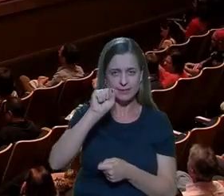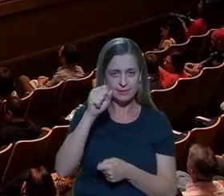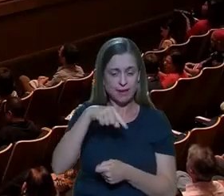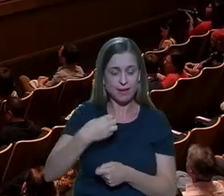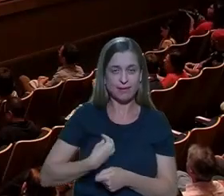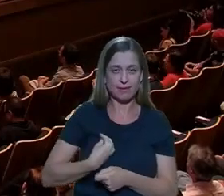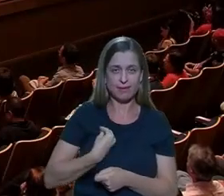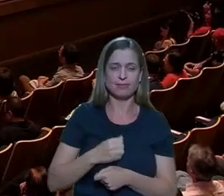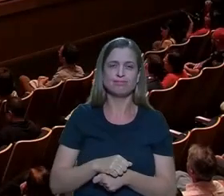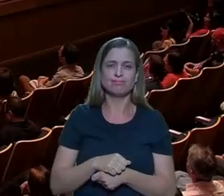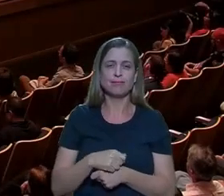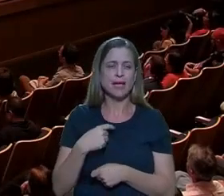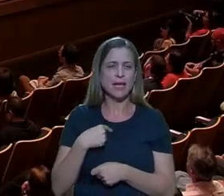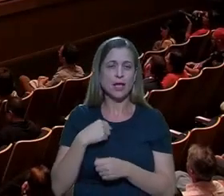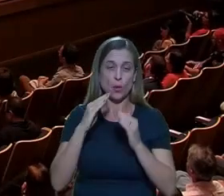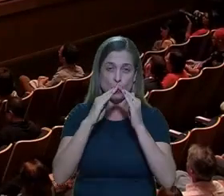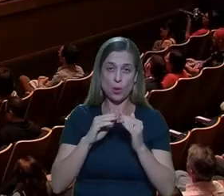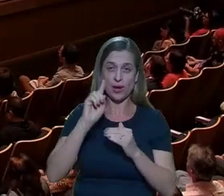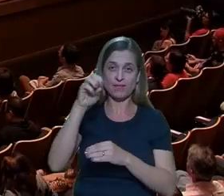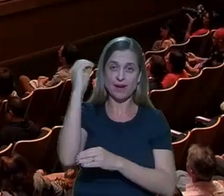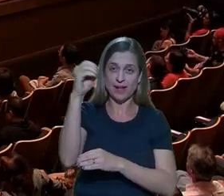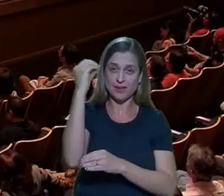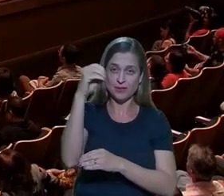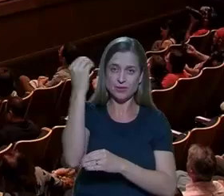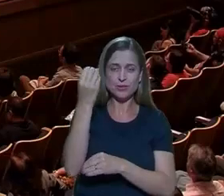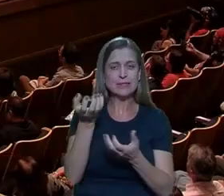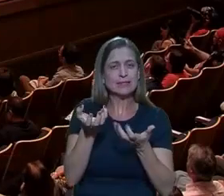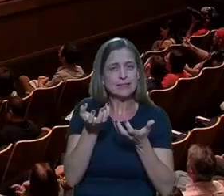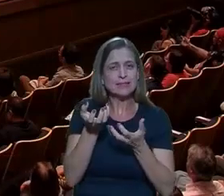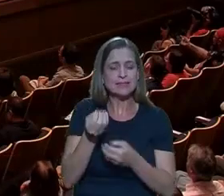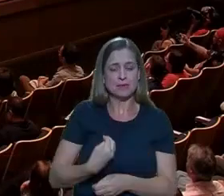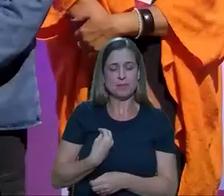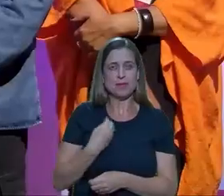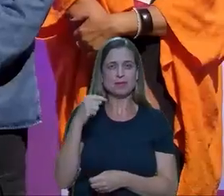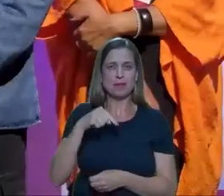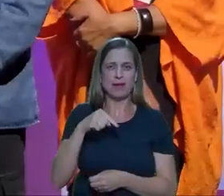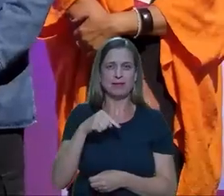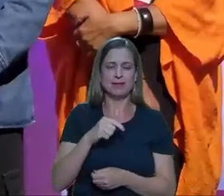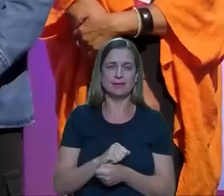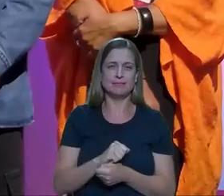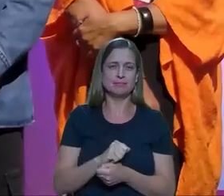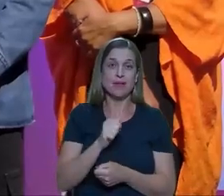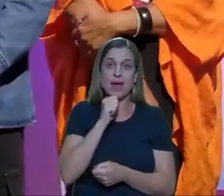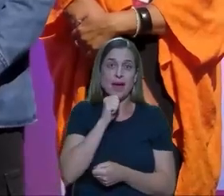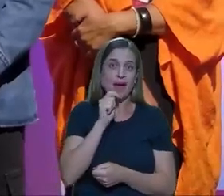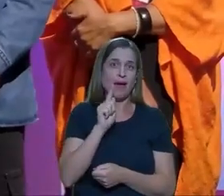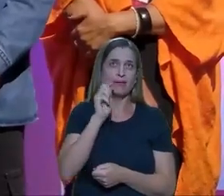Grande do Sul, e eu pensando, puxa, como eu queria ir nesse festival, né? Eu não tinha nem publicado livro, enfim, não sonhava em ser